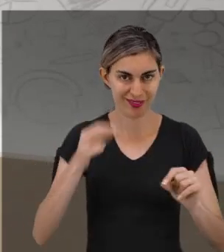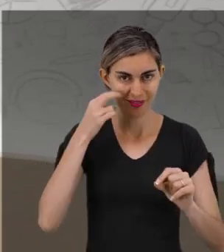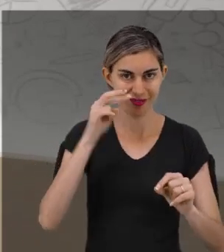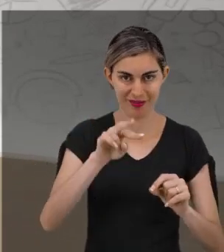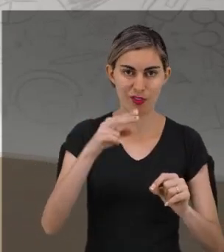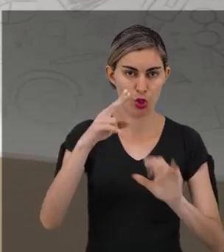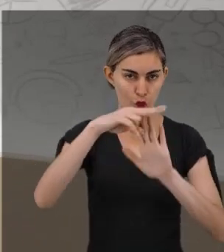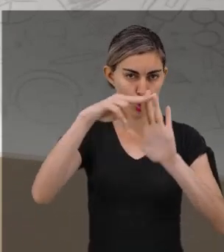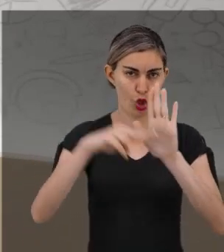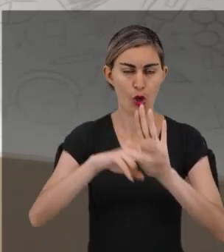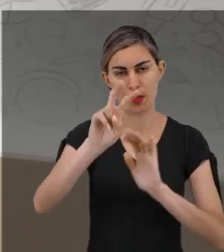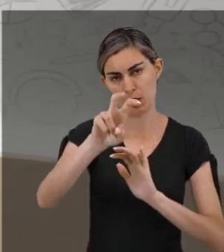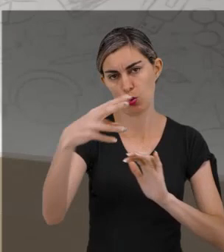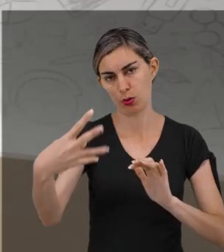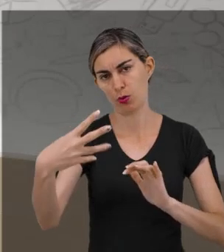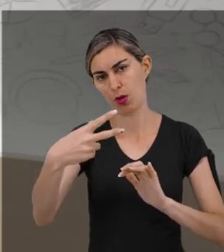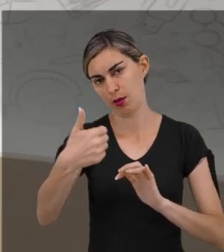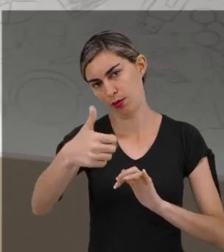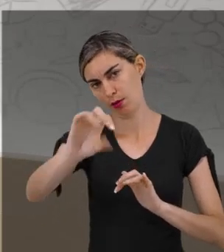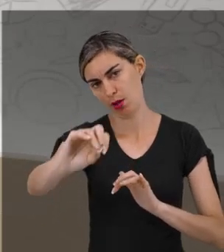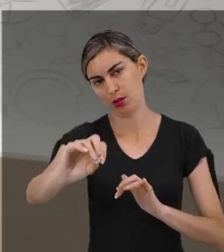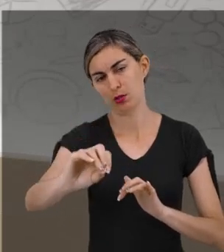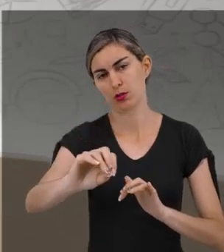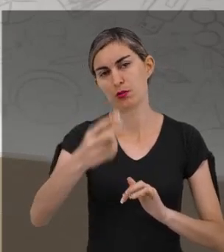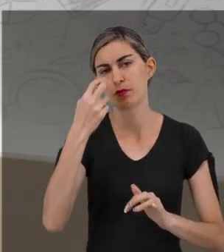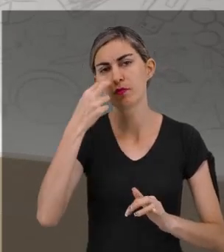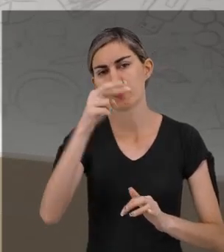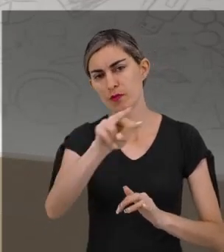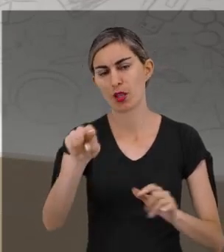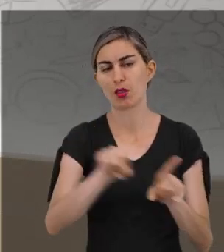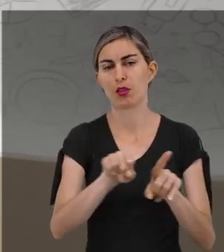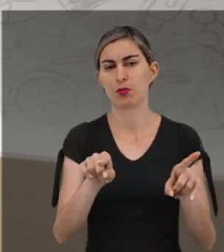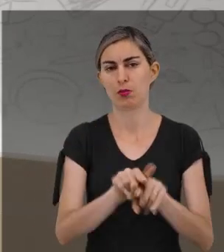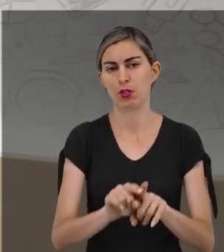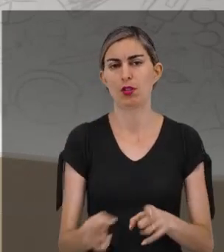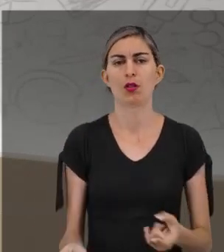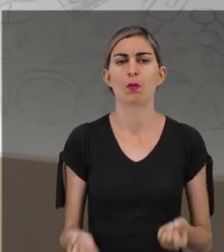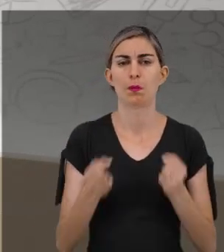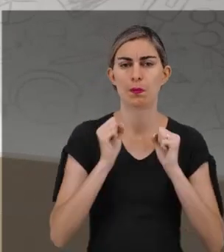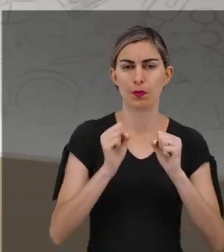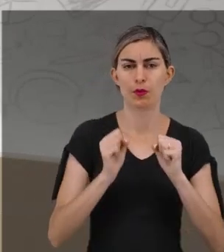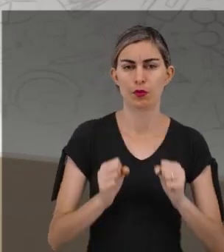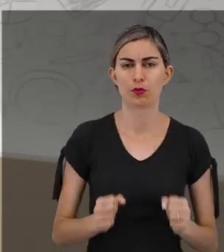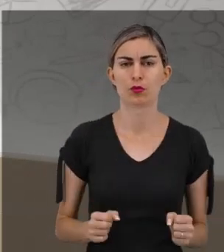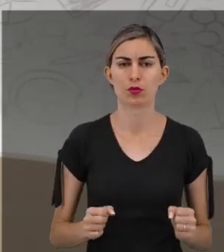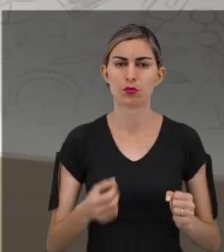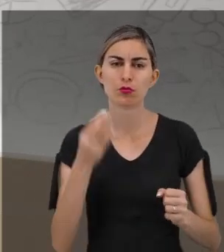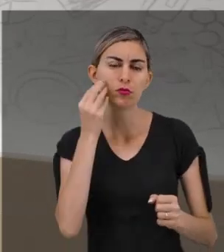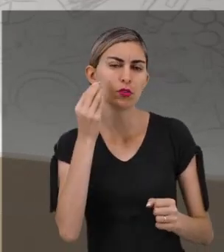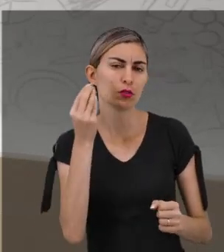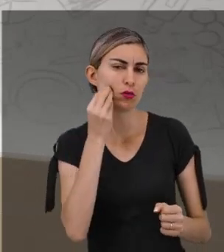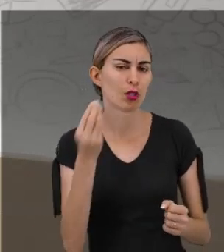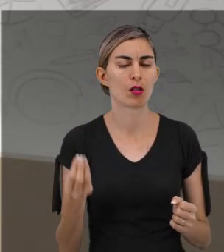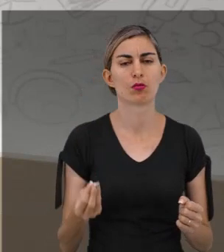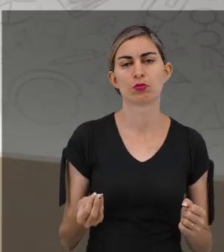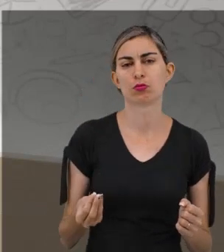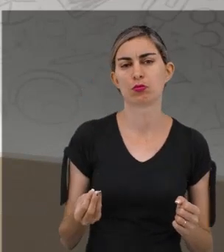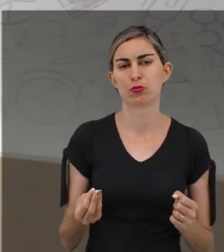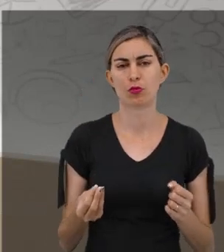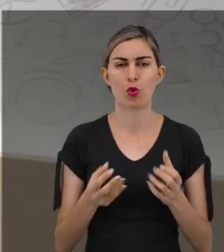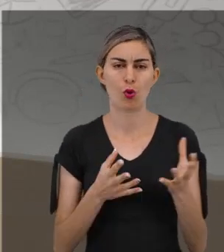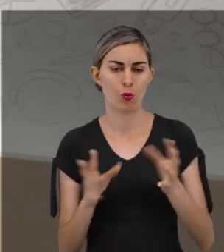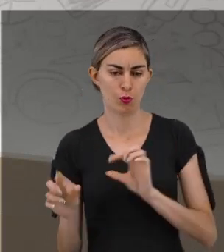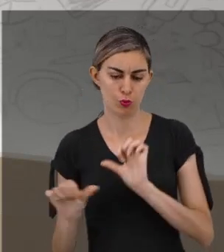norma 5410, e você vai poder também ali tentar mover, digamos